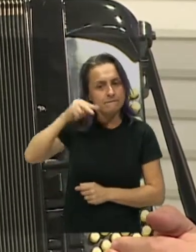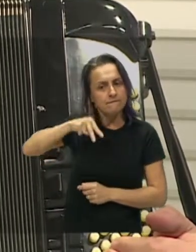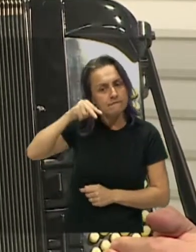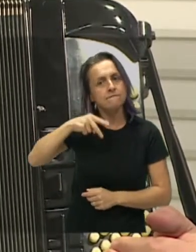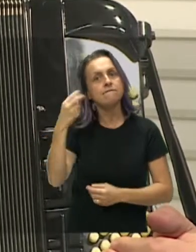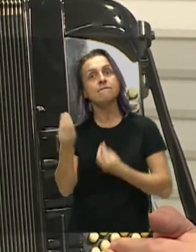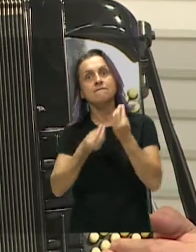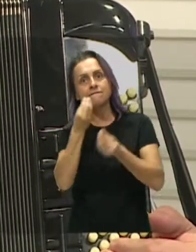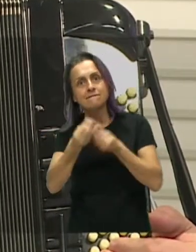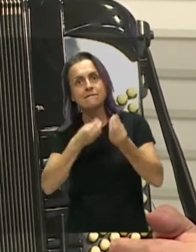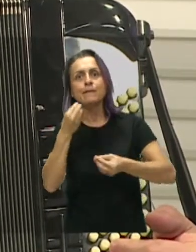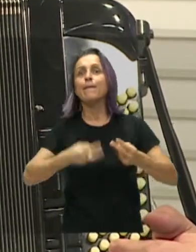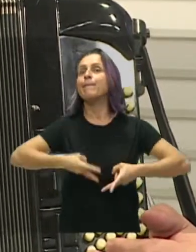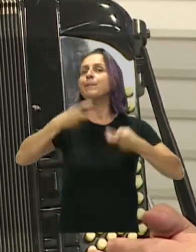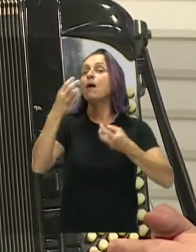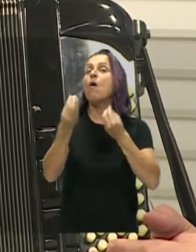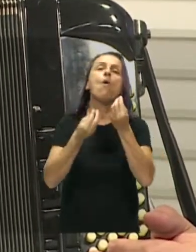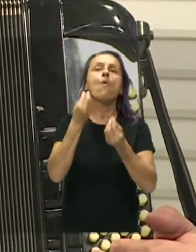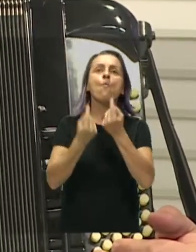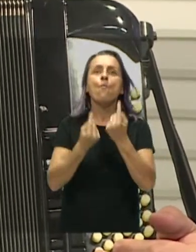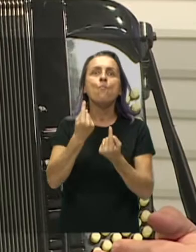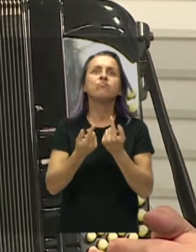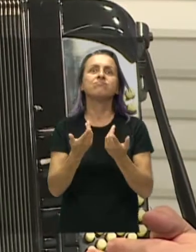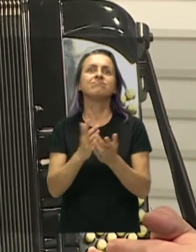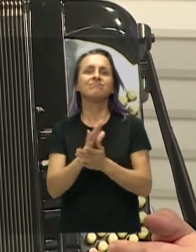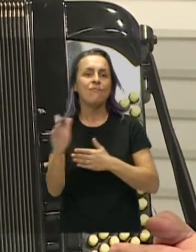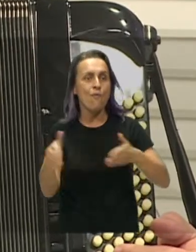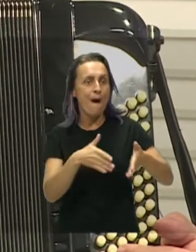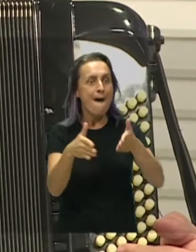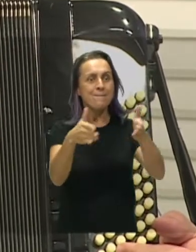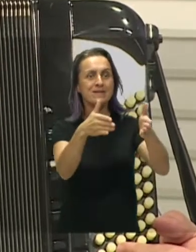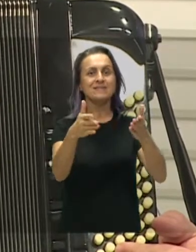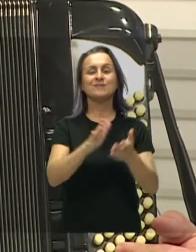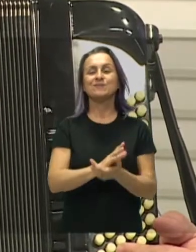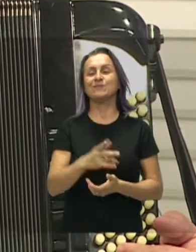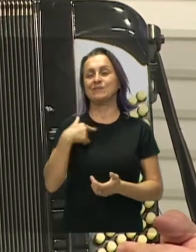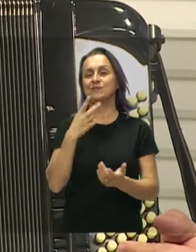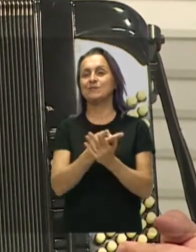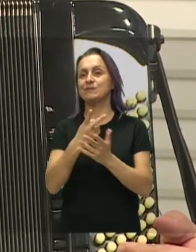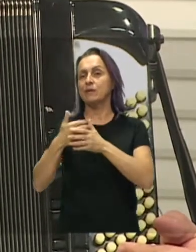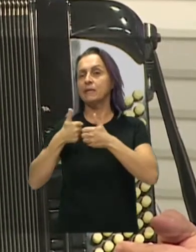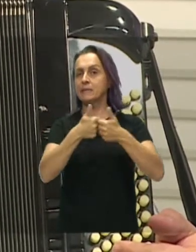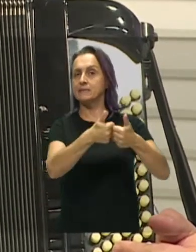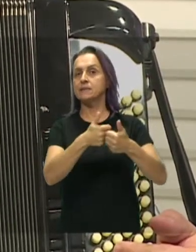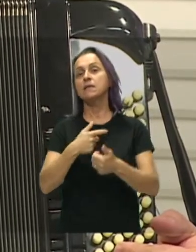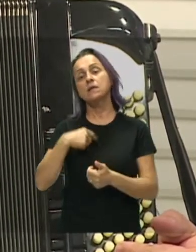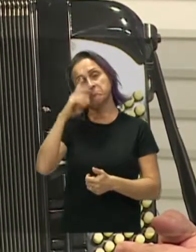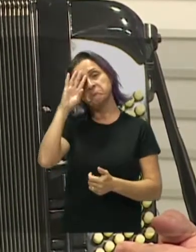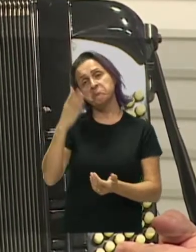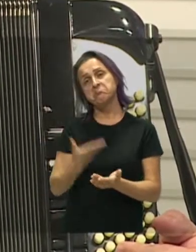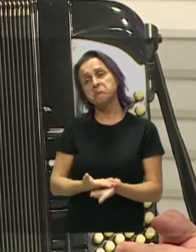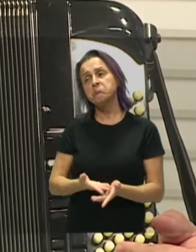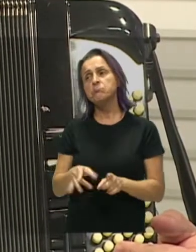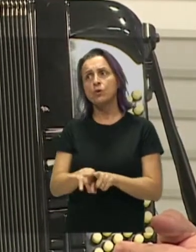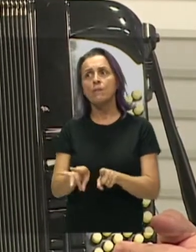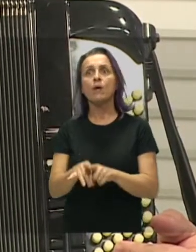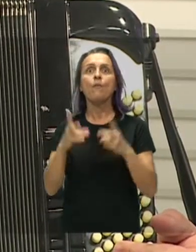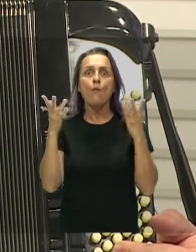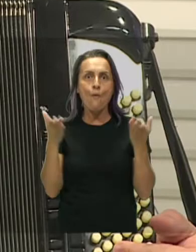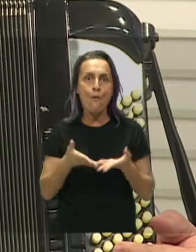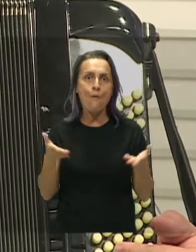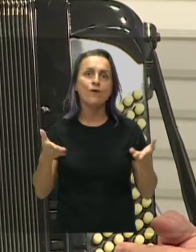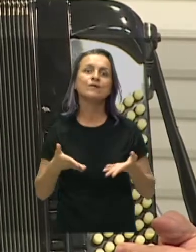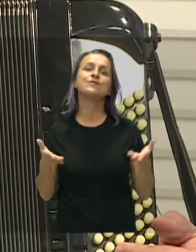vendo para que caminho estava arrumando as composições. Então, realmente, eu acredito que, de alguma maneira, hoje em